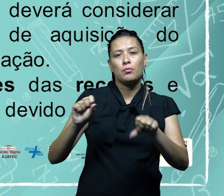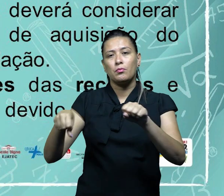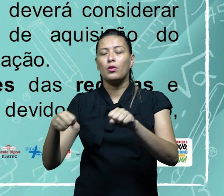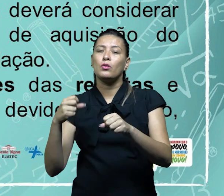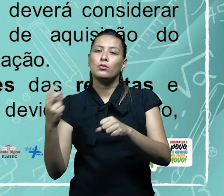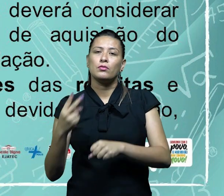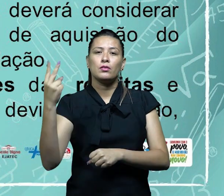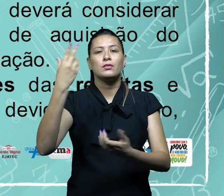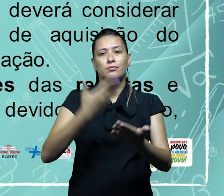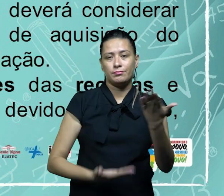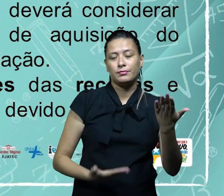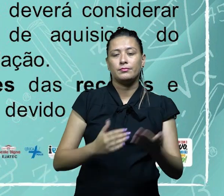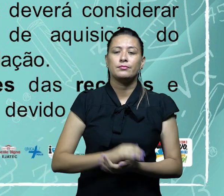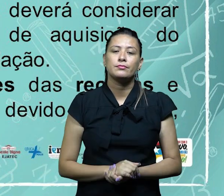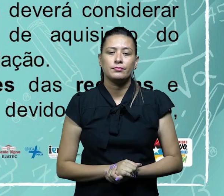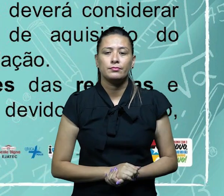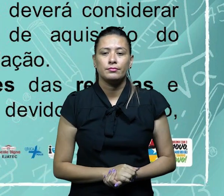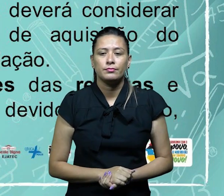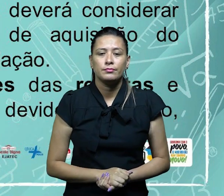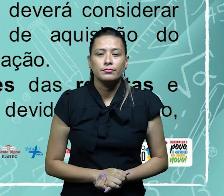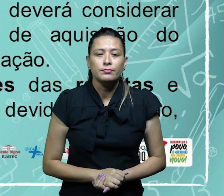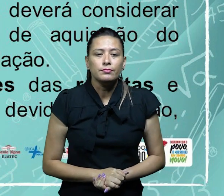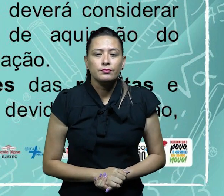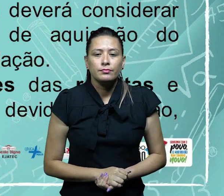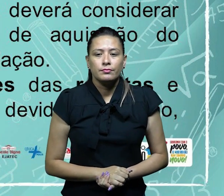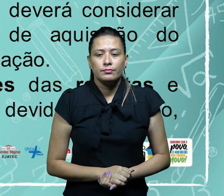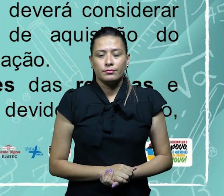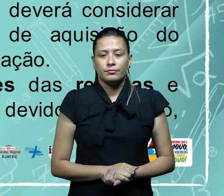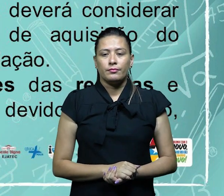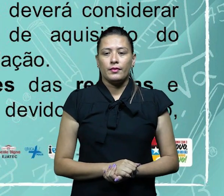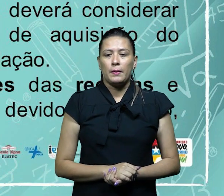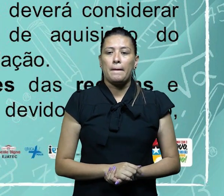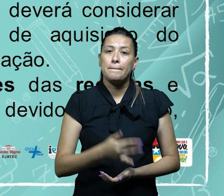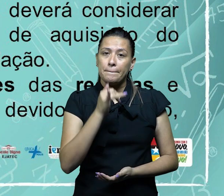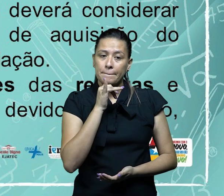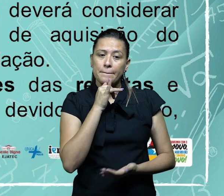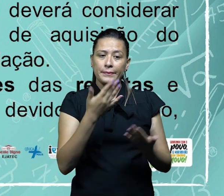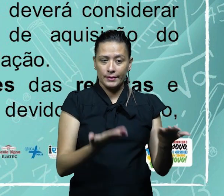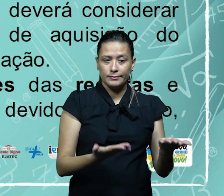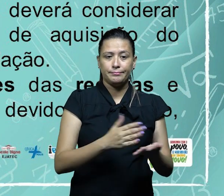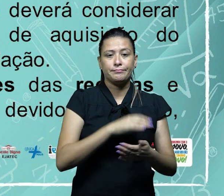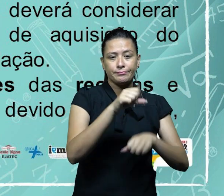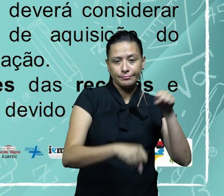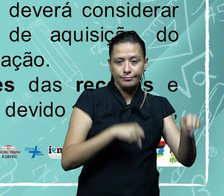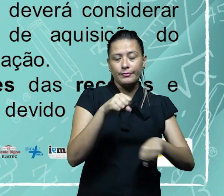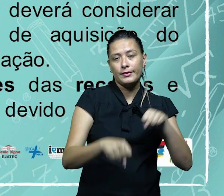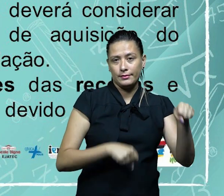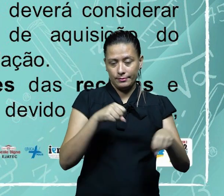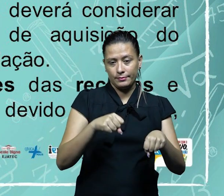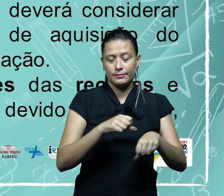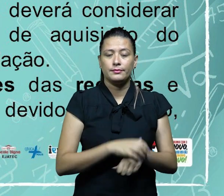A bicicleta passará por desgaste ao longo dos anos, assim como o casamento da Júlia, certinho? Então ela deverá considerar isso nas suas